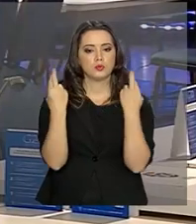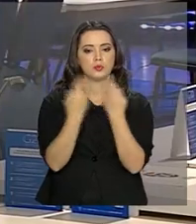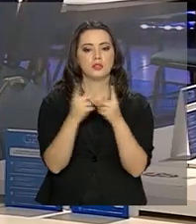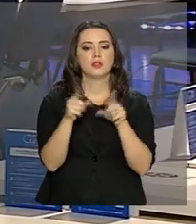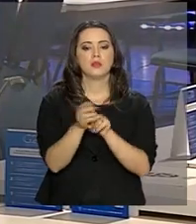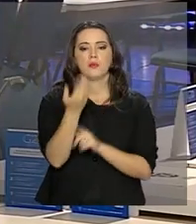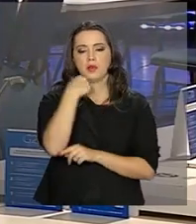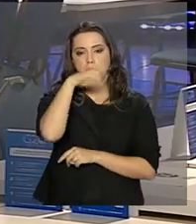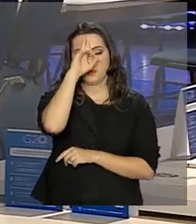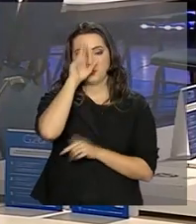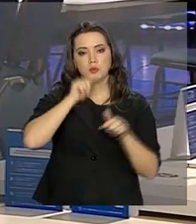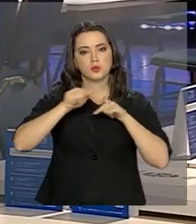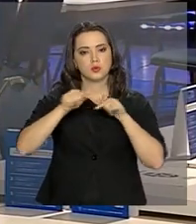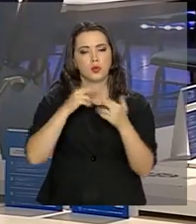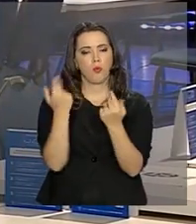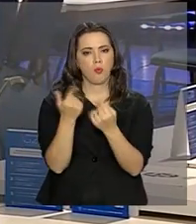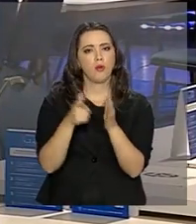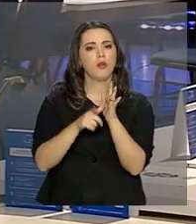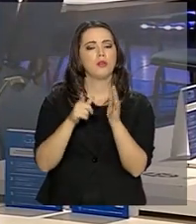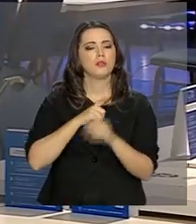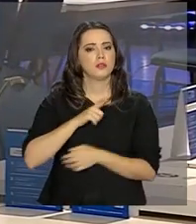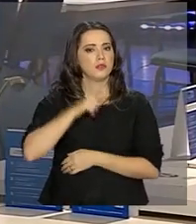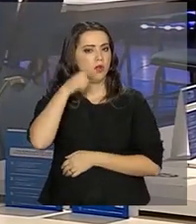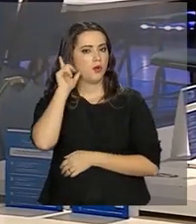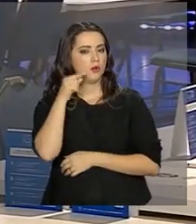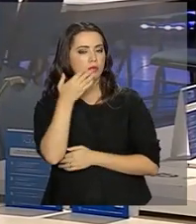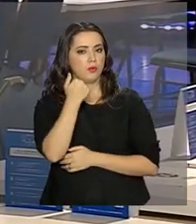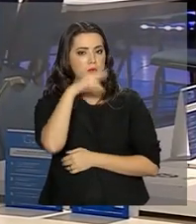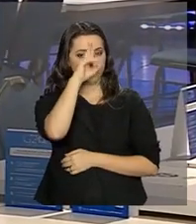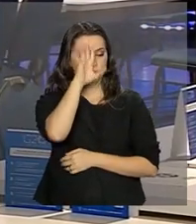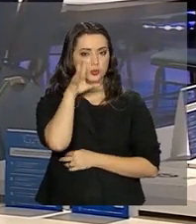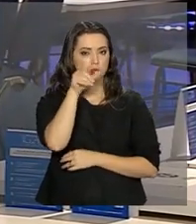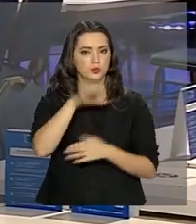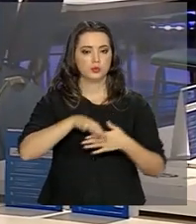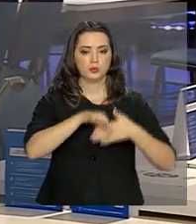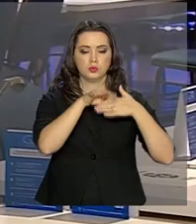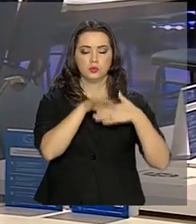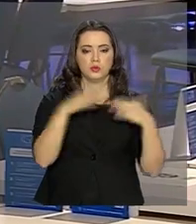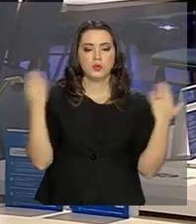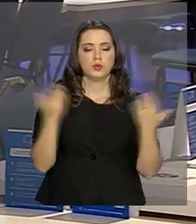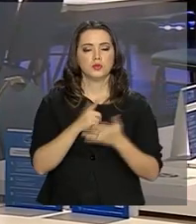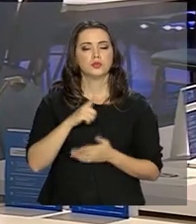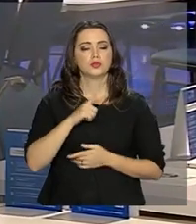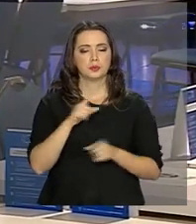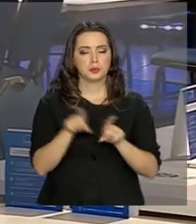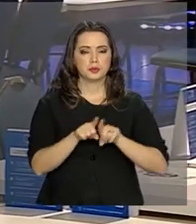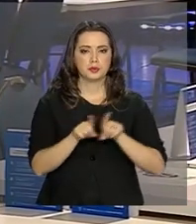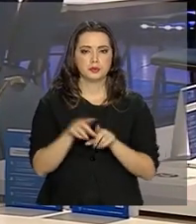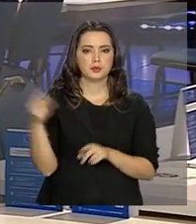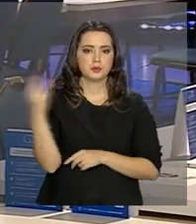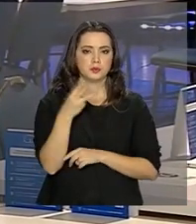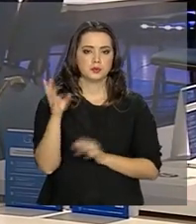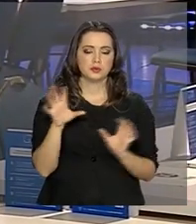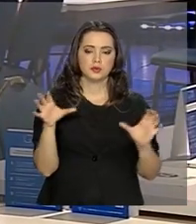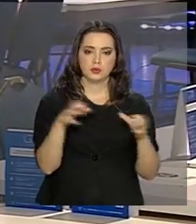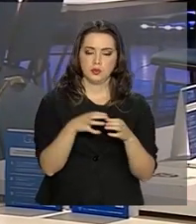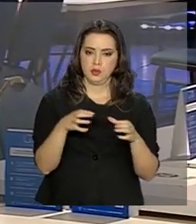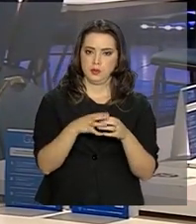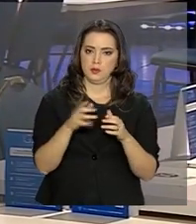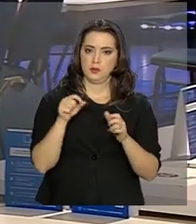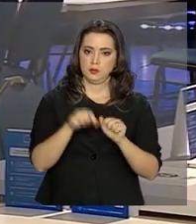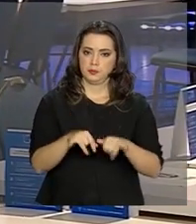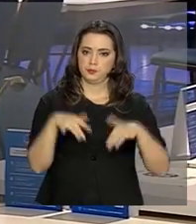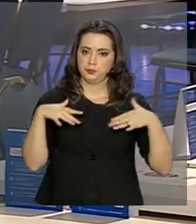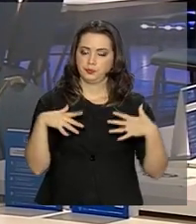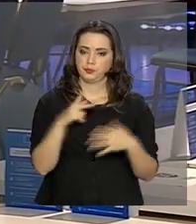de trabalho, assim como teve ontem um almoço de trabalho com todos os líderes. Hoje também tem essa terceira sessão